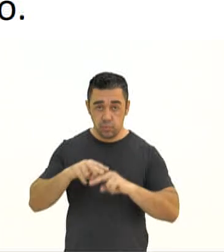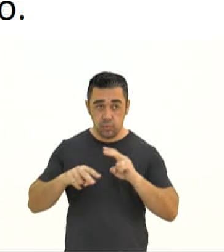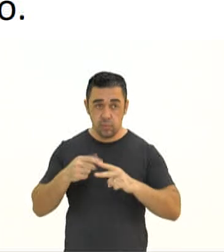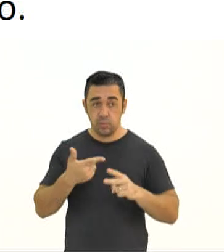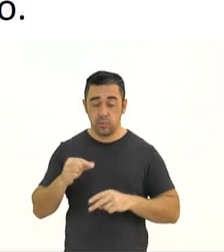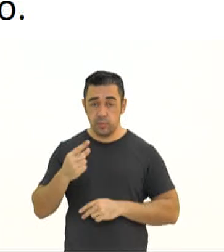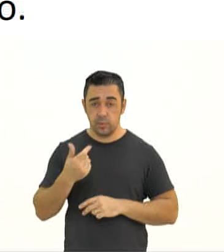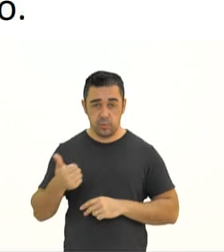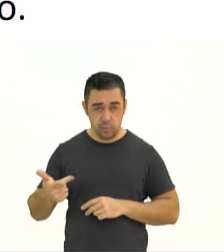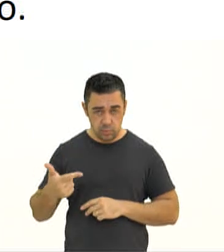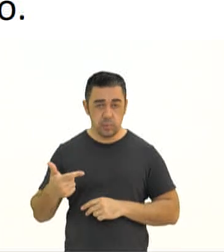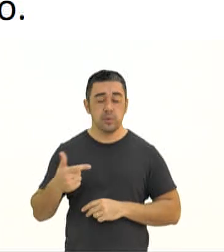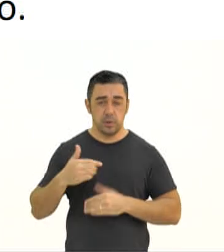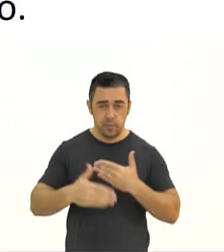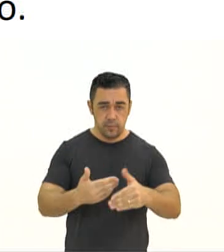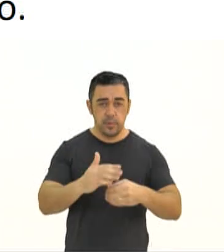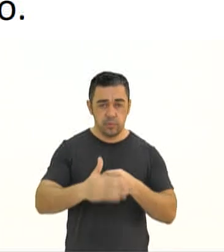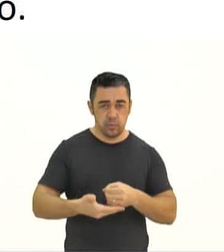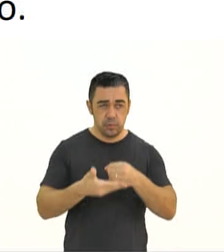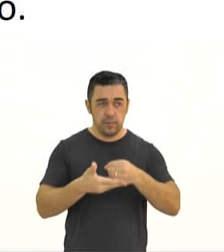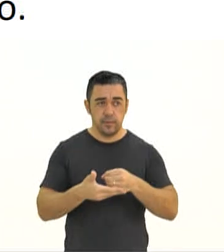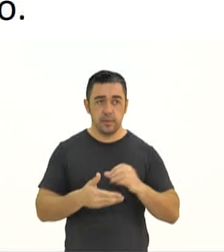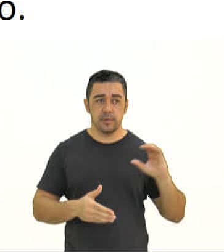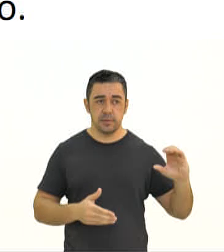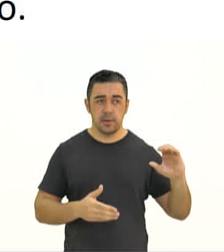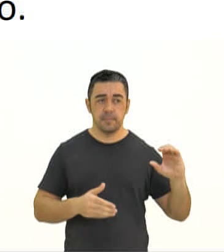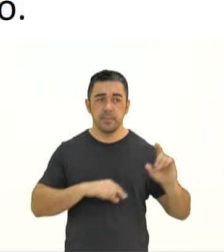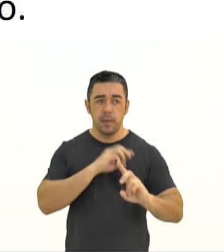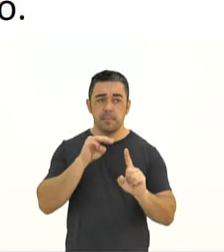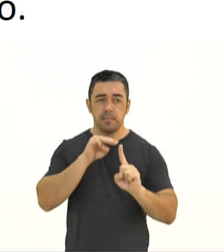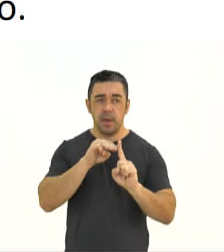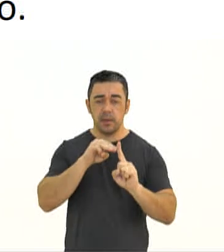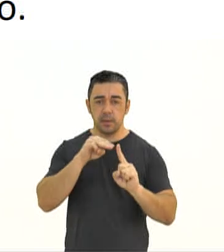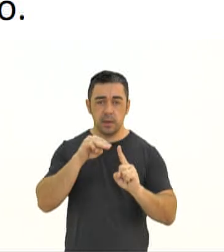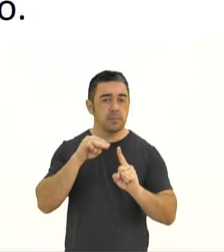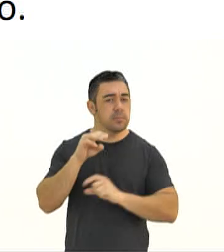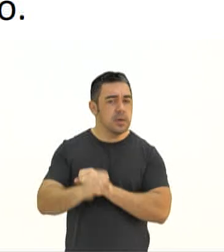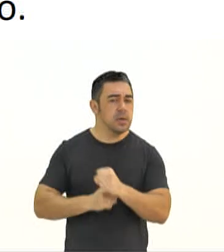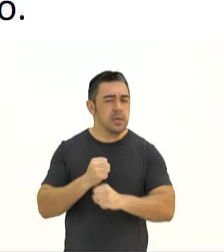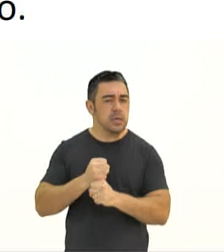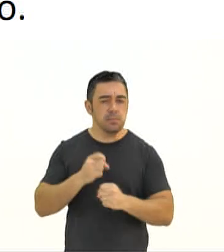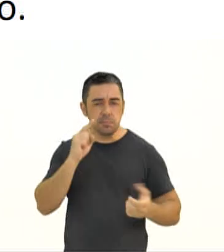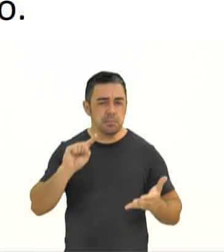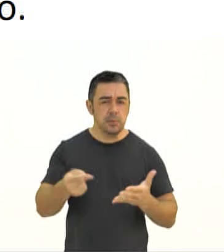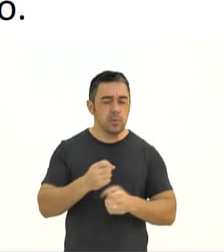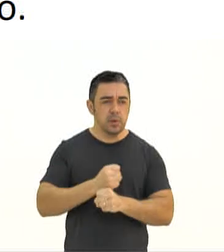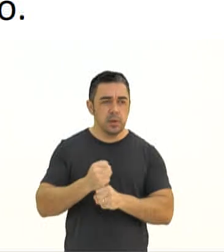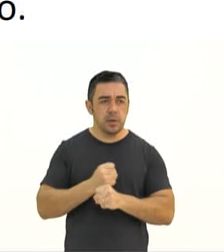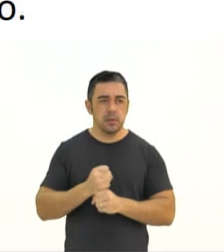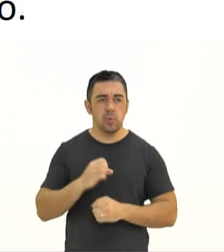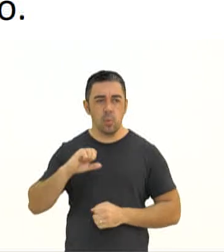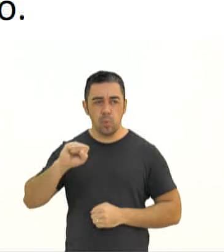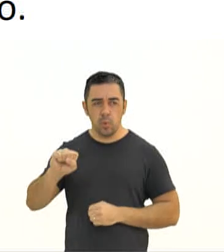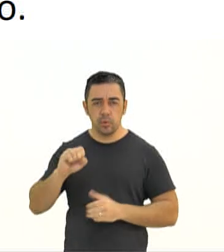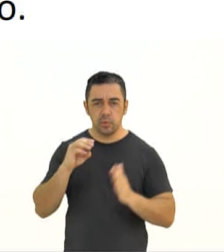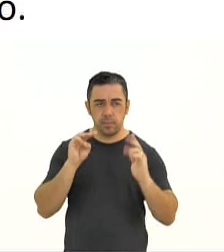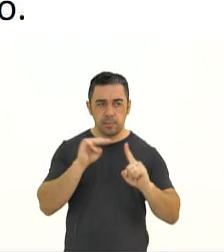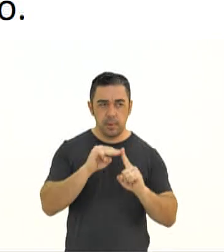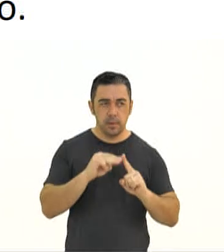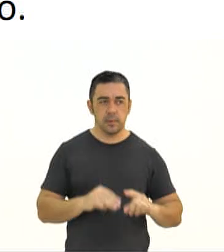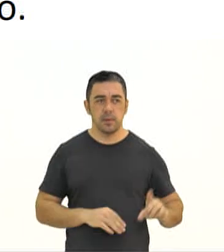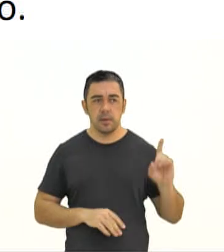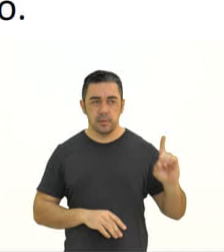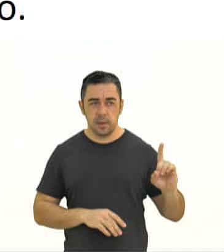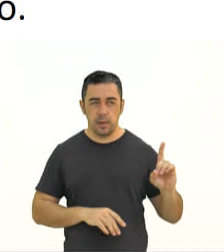sustentável. Letra C, metas do milênio, estabelecidas em 2000, com 8 metas. E letra D, protocolo de